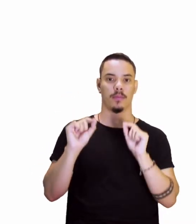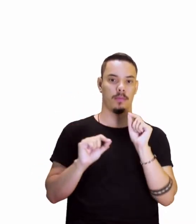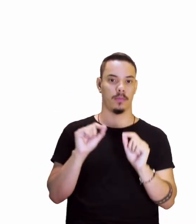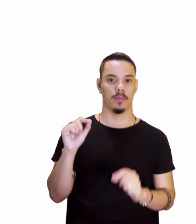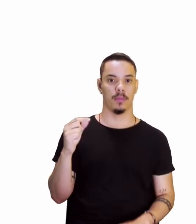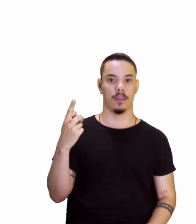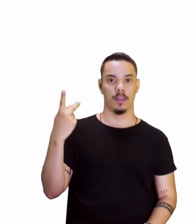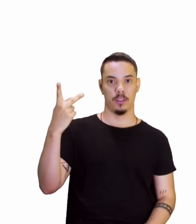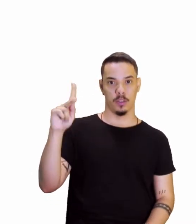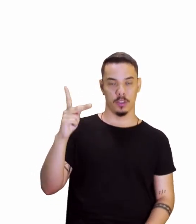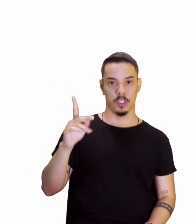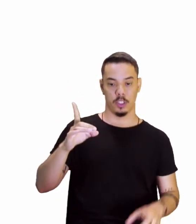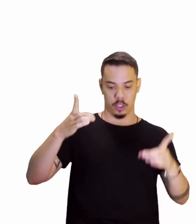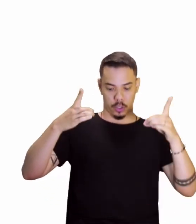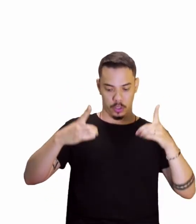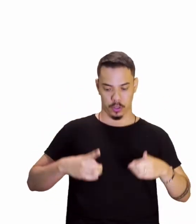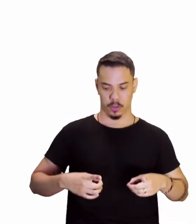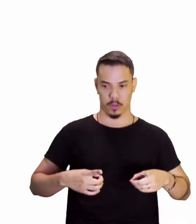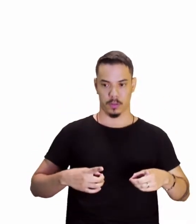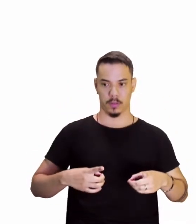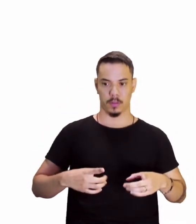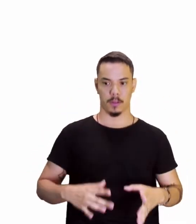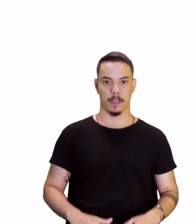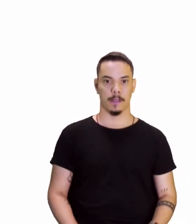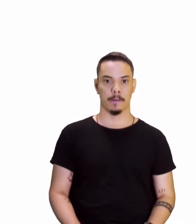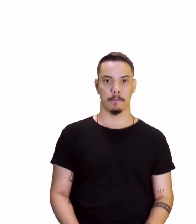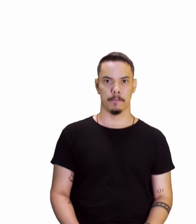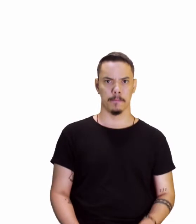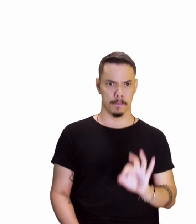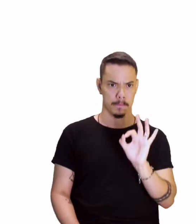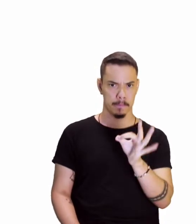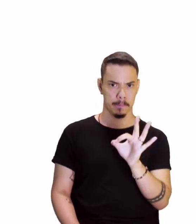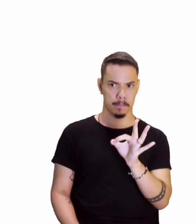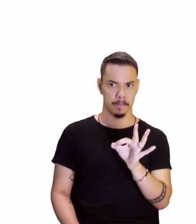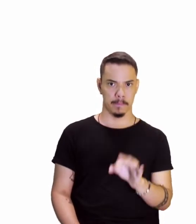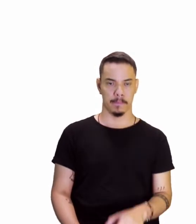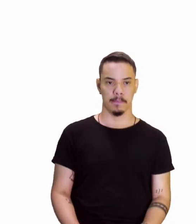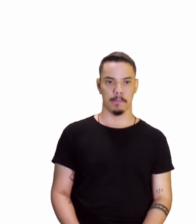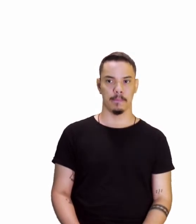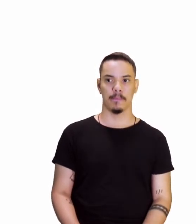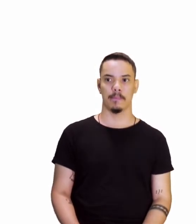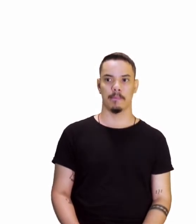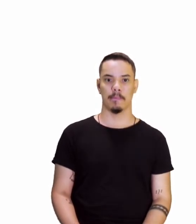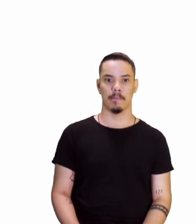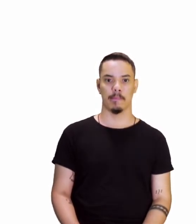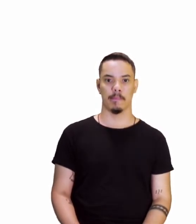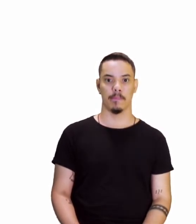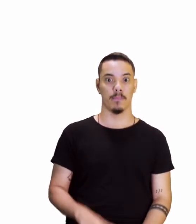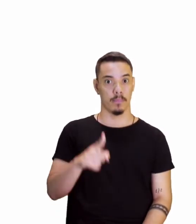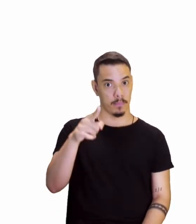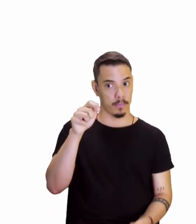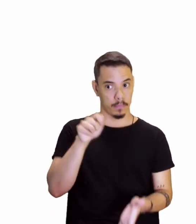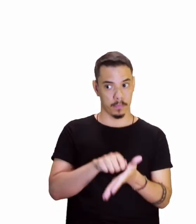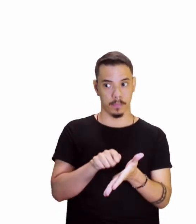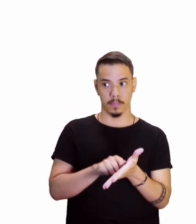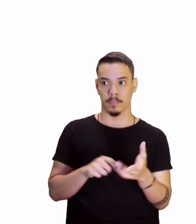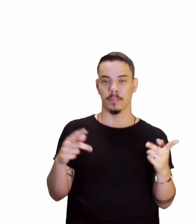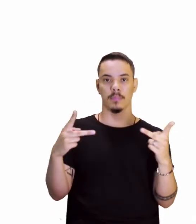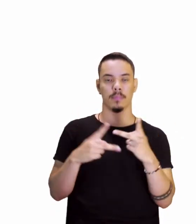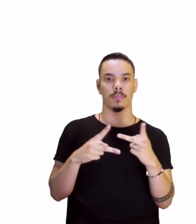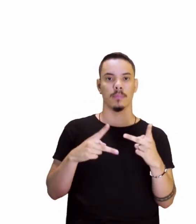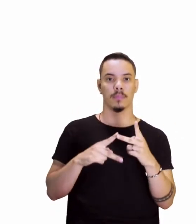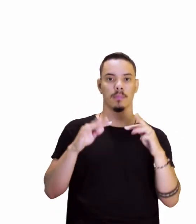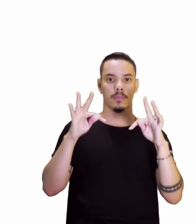sua dignidade. Beleza? Então, vão fazendo notas aí das preposições que